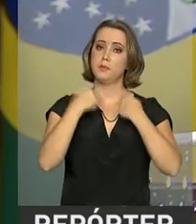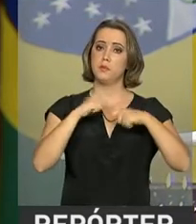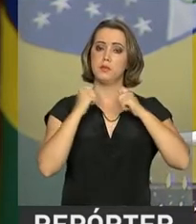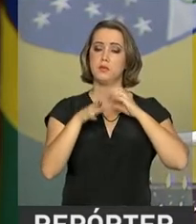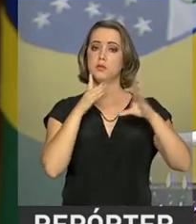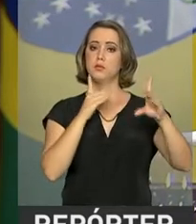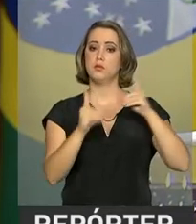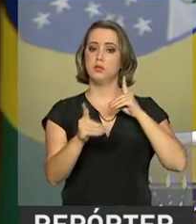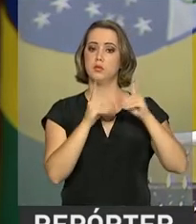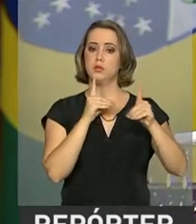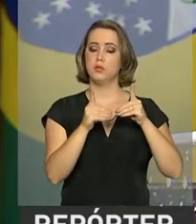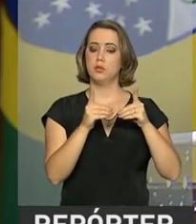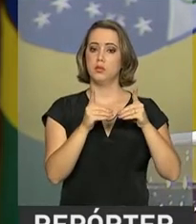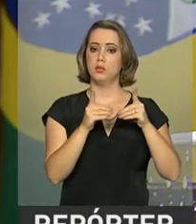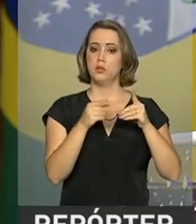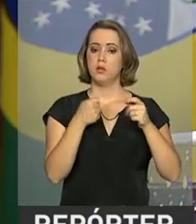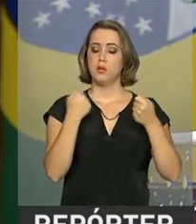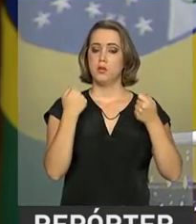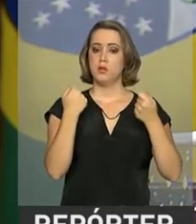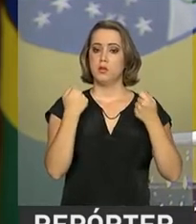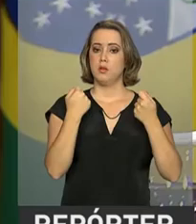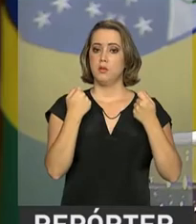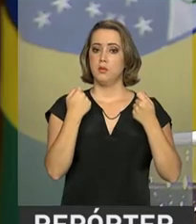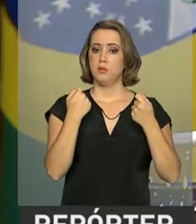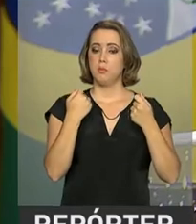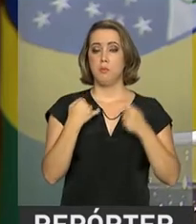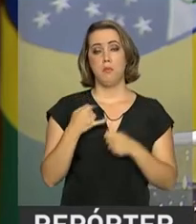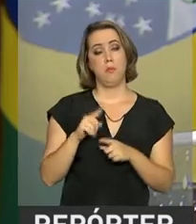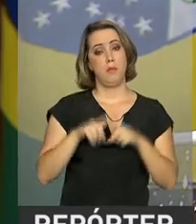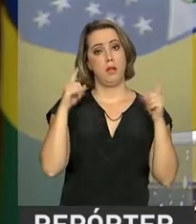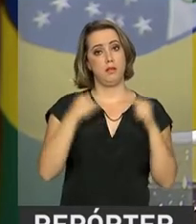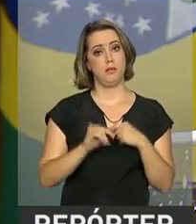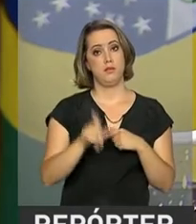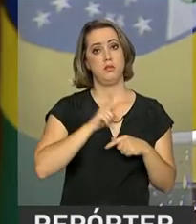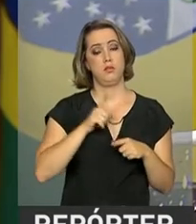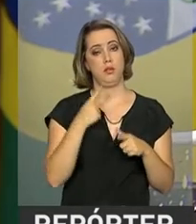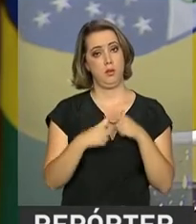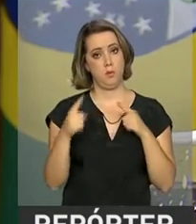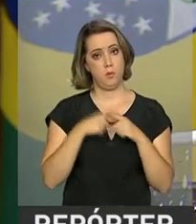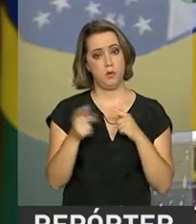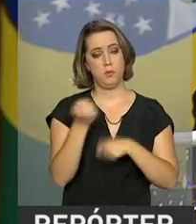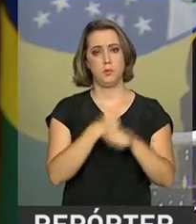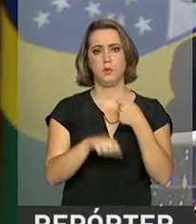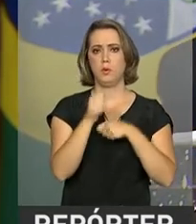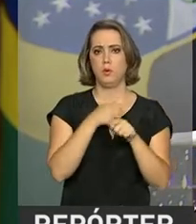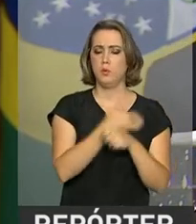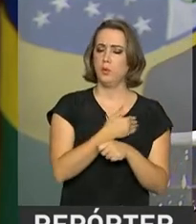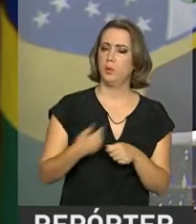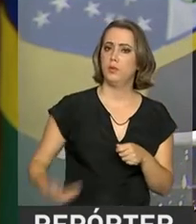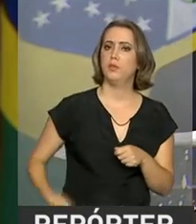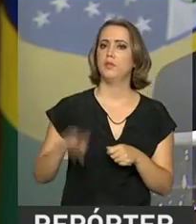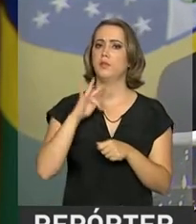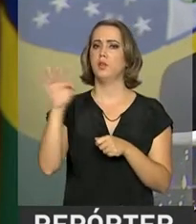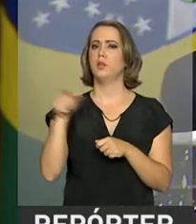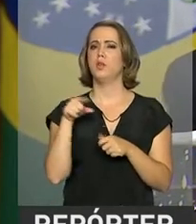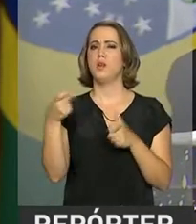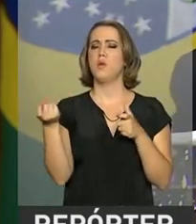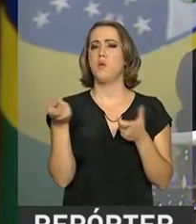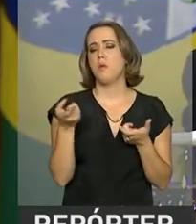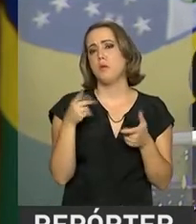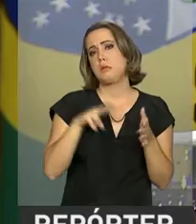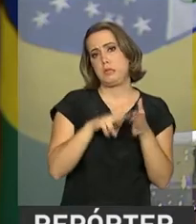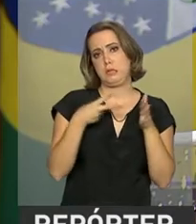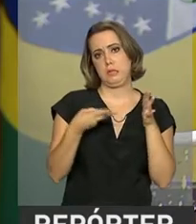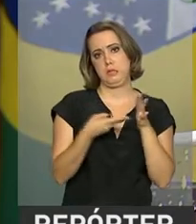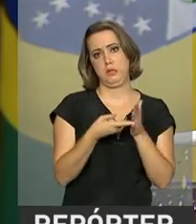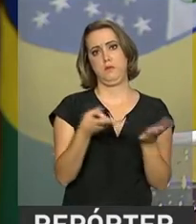uma desestruturação econômica na união isto vai representar um prejuízo para o